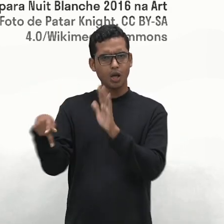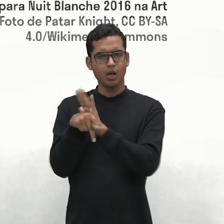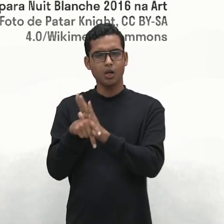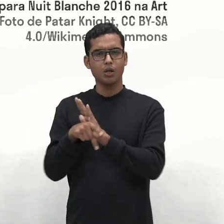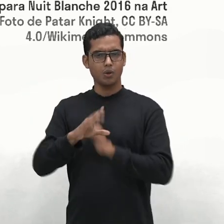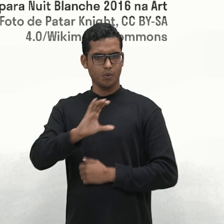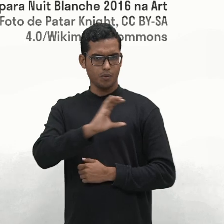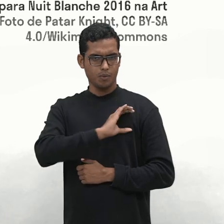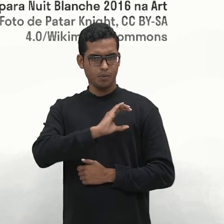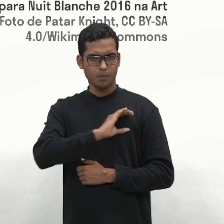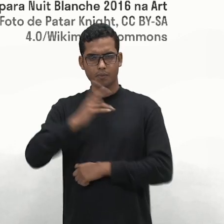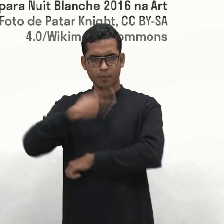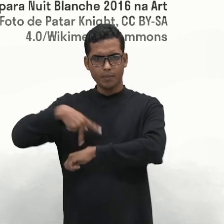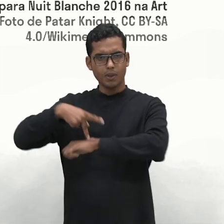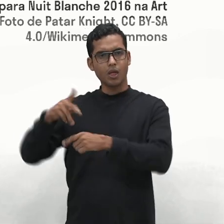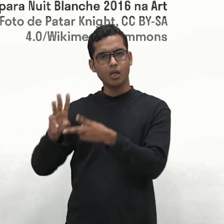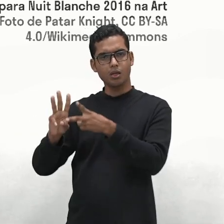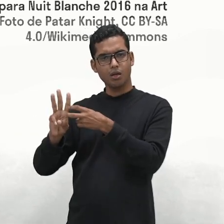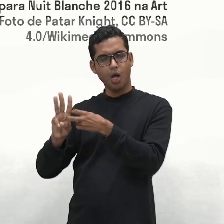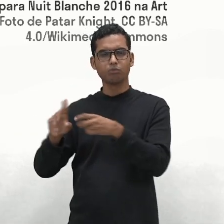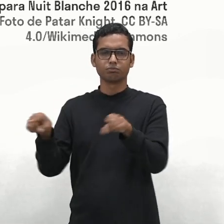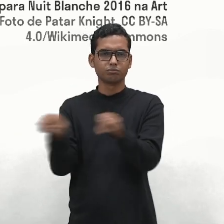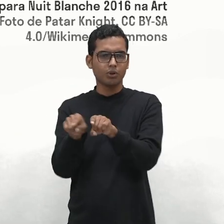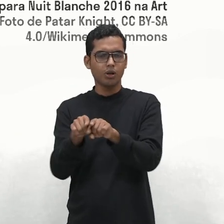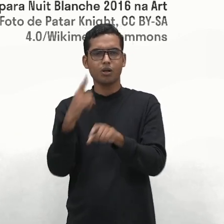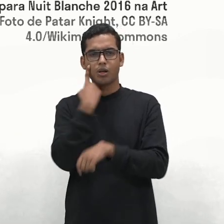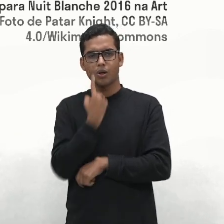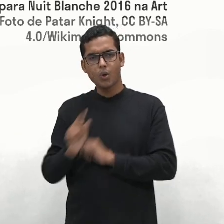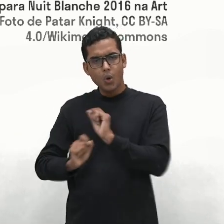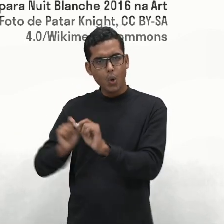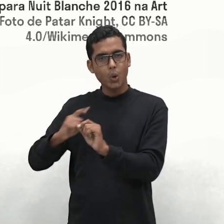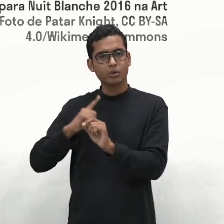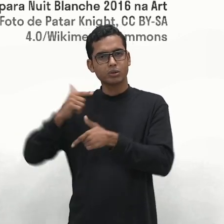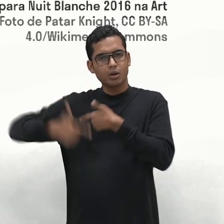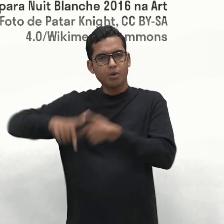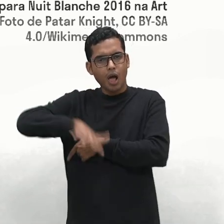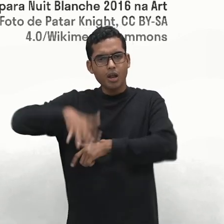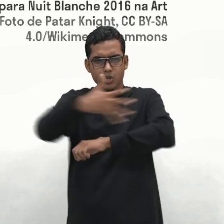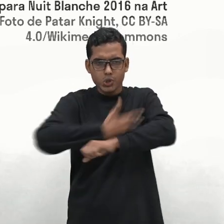vai trabalhar justamente sobre essas questões da colonização,